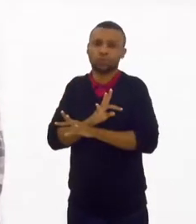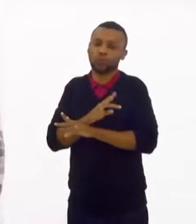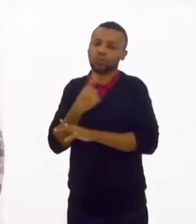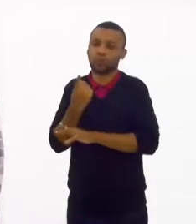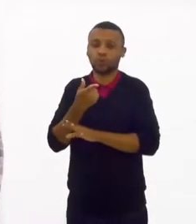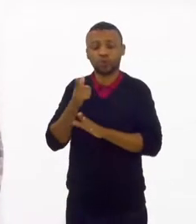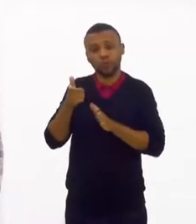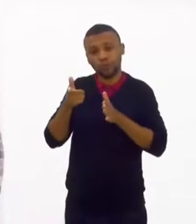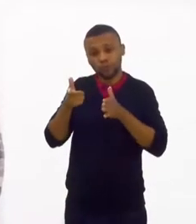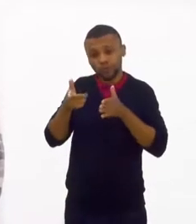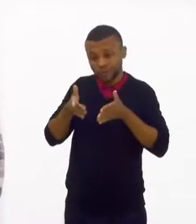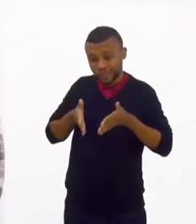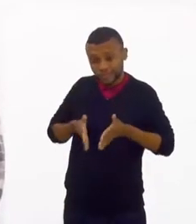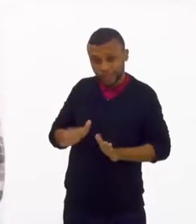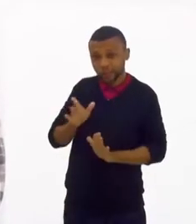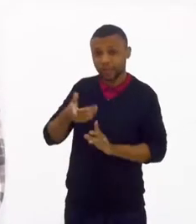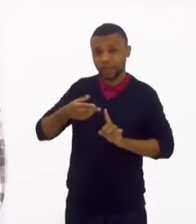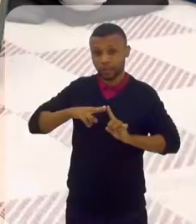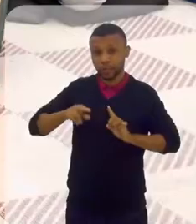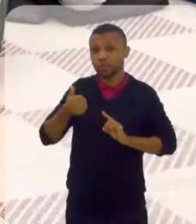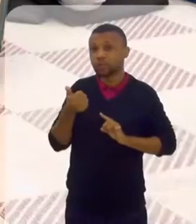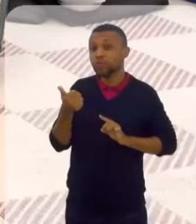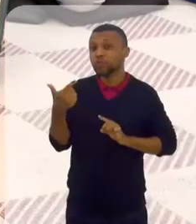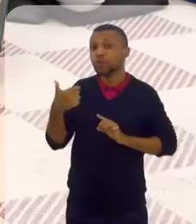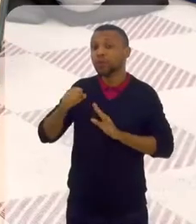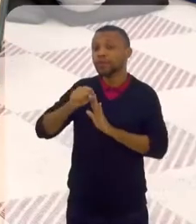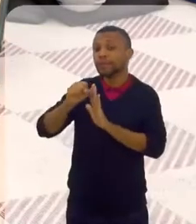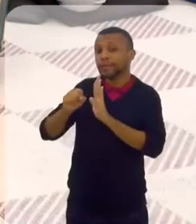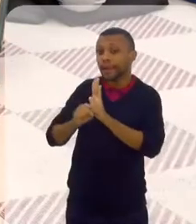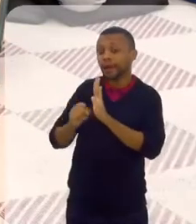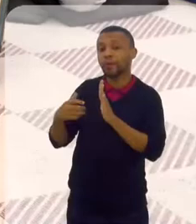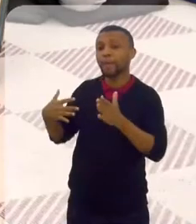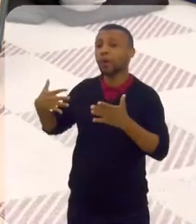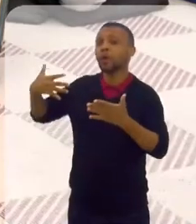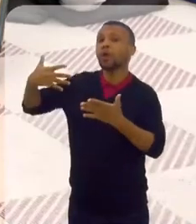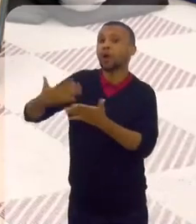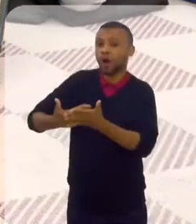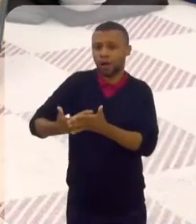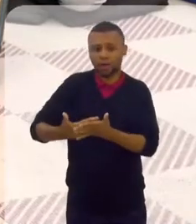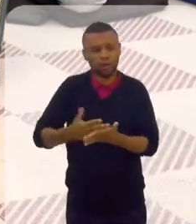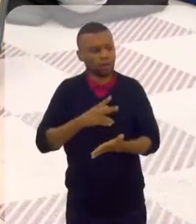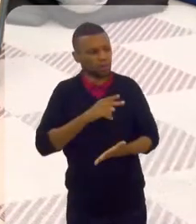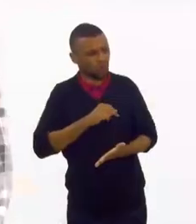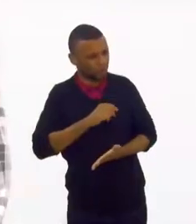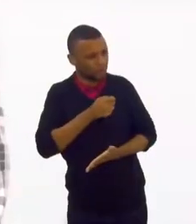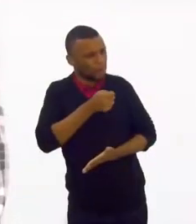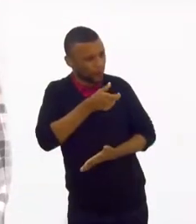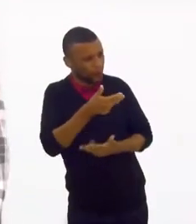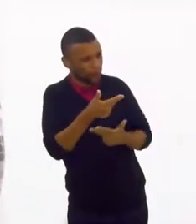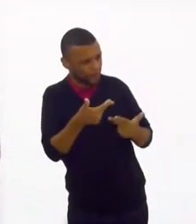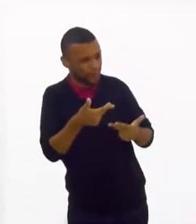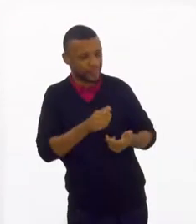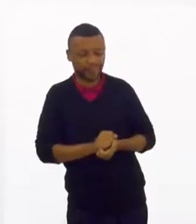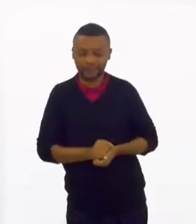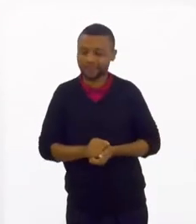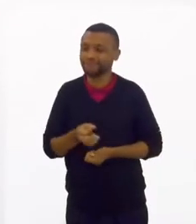nós somos muçulmanos há mais de 12 séculos. 12 12 séculos, séculos, isso. pouca coisa.